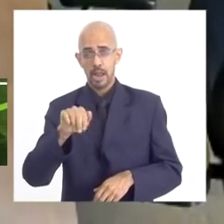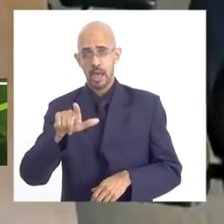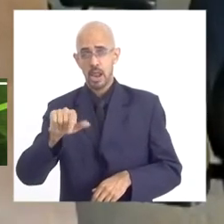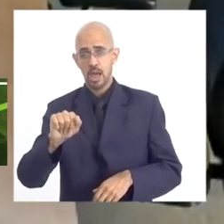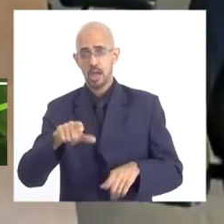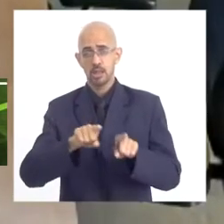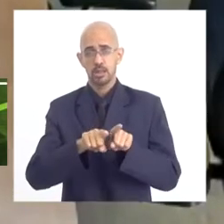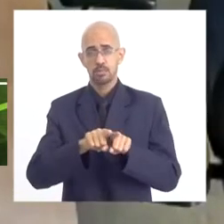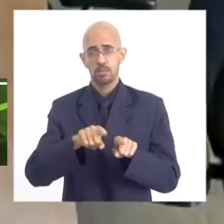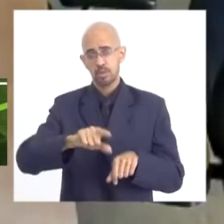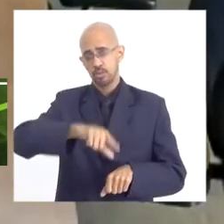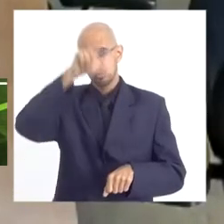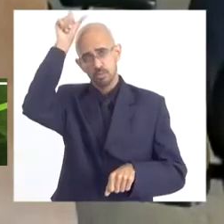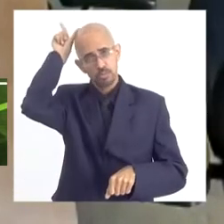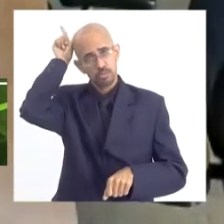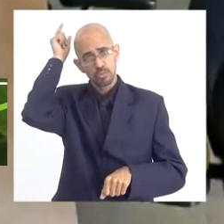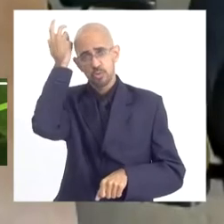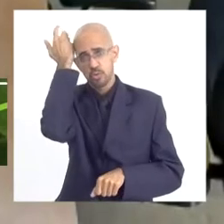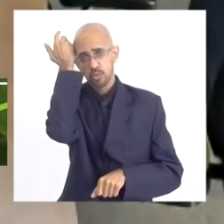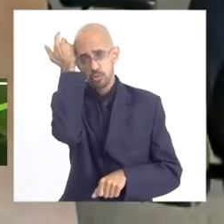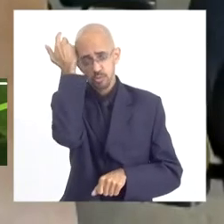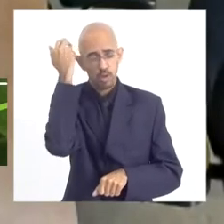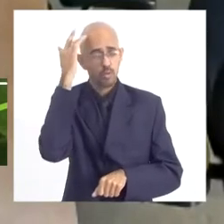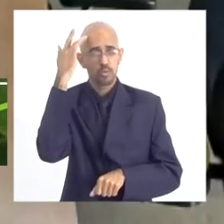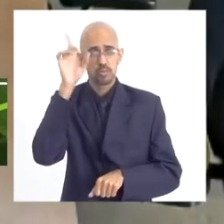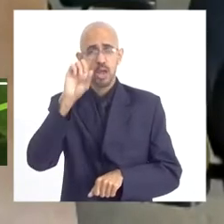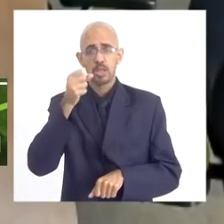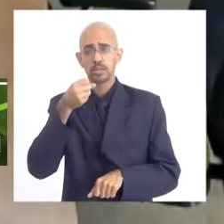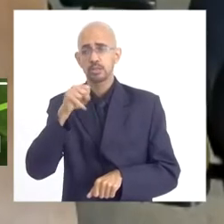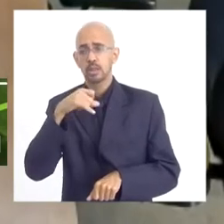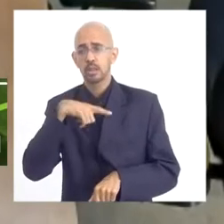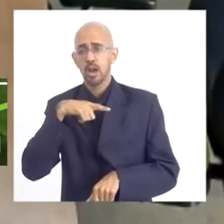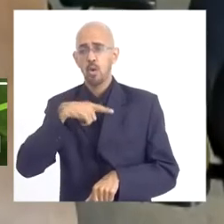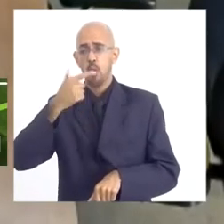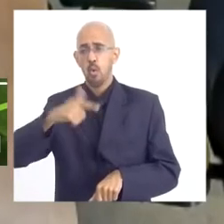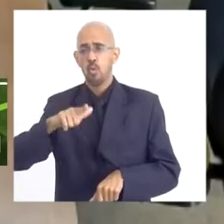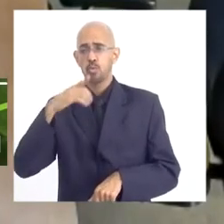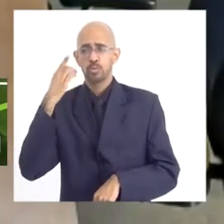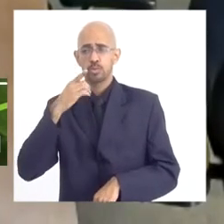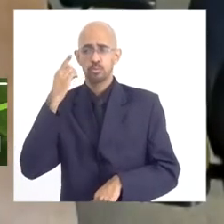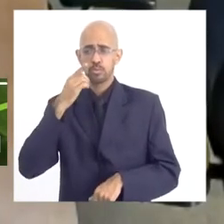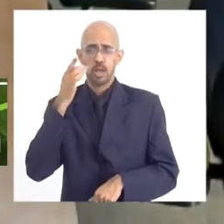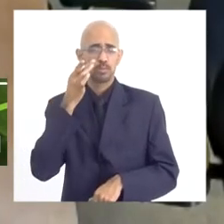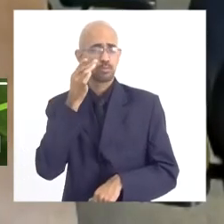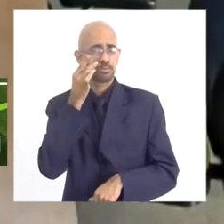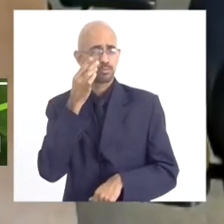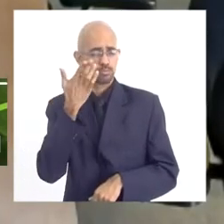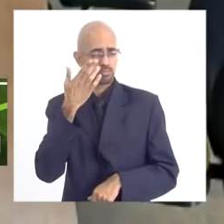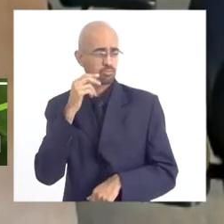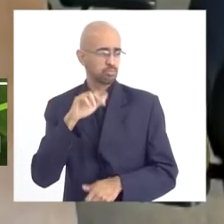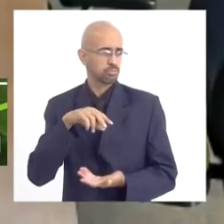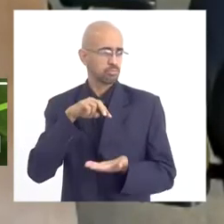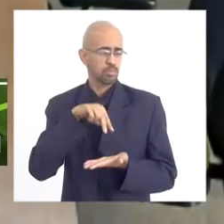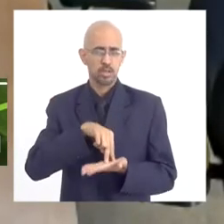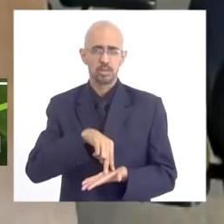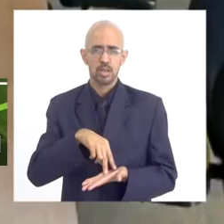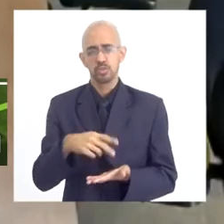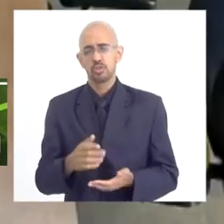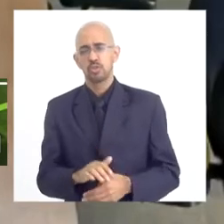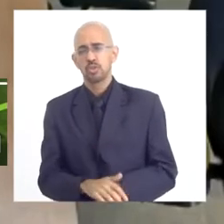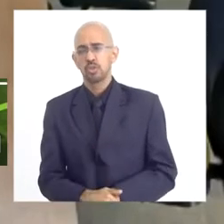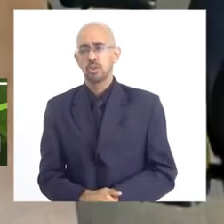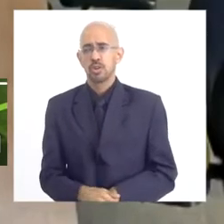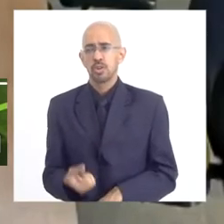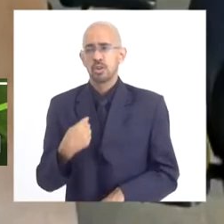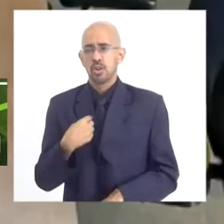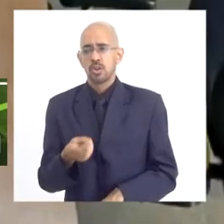Paulo, o deputado Eliomar Coelho, não sei se tem mais algum presente aqui, pelo menos o que eu passei, e